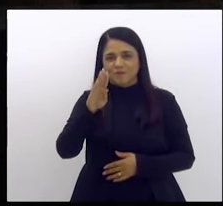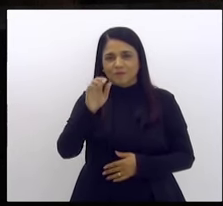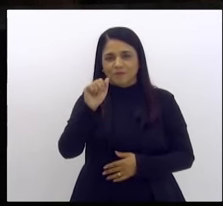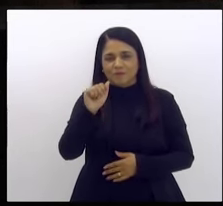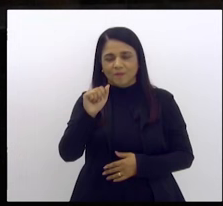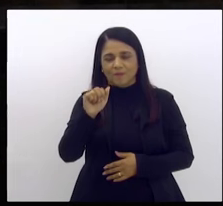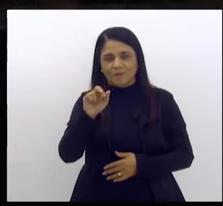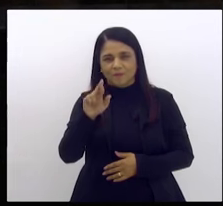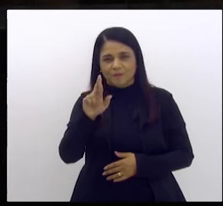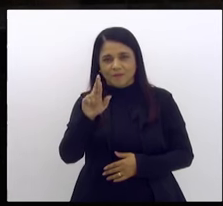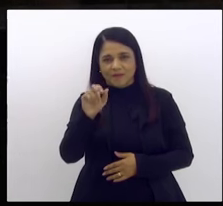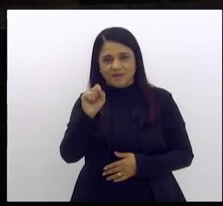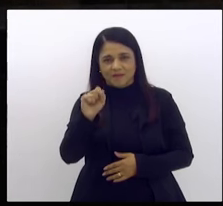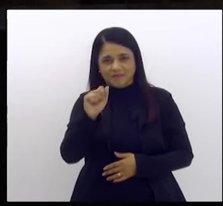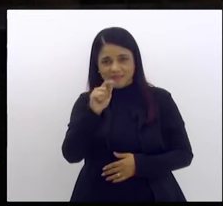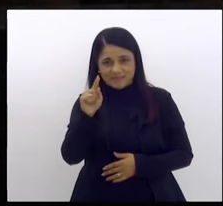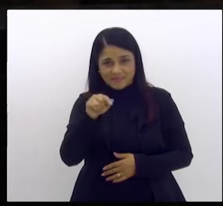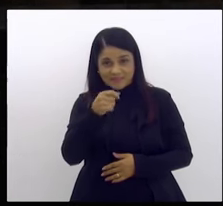É